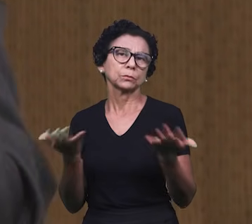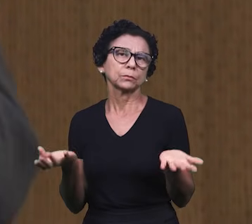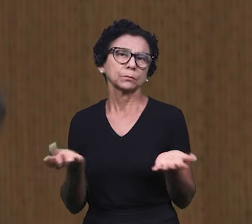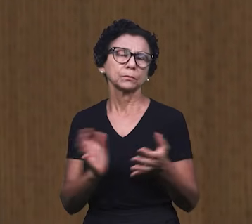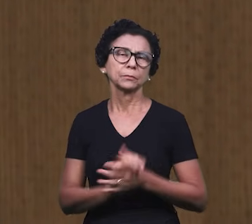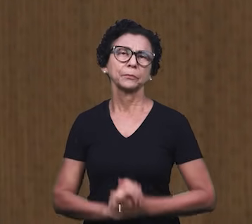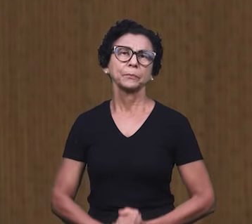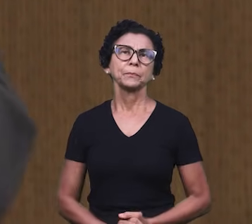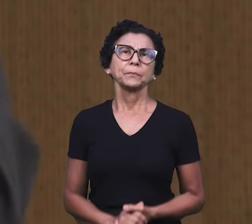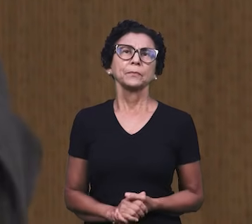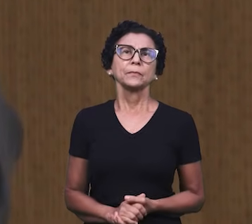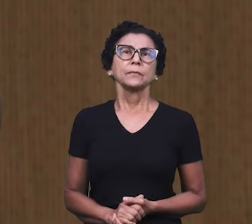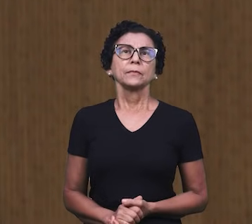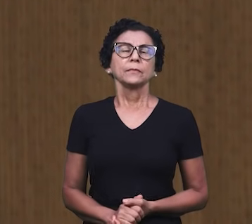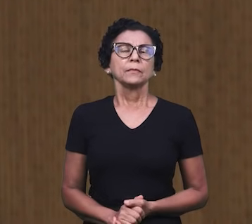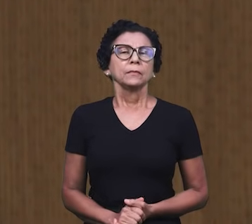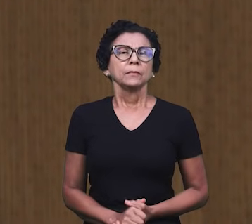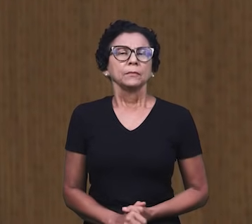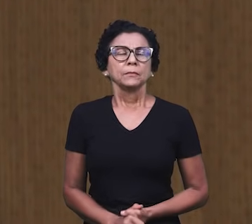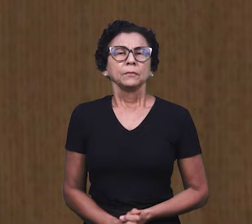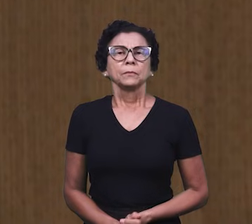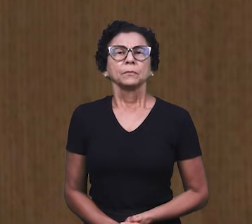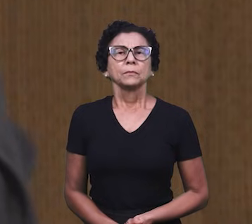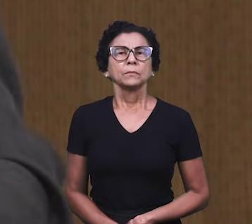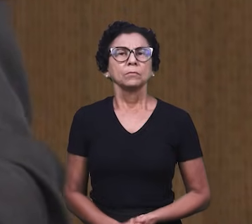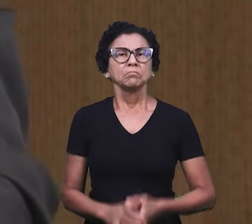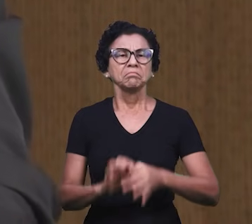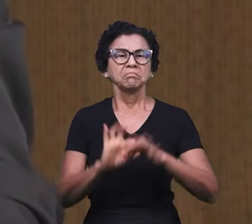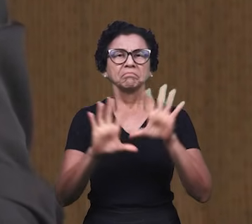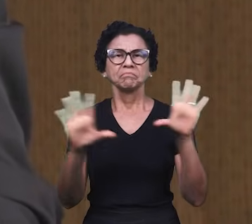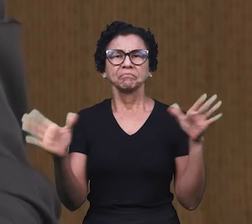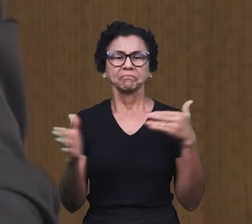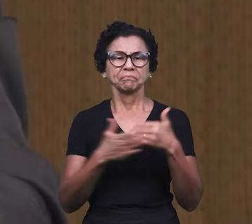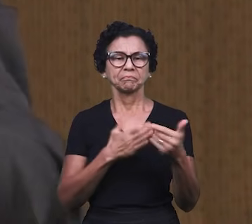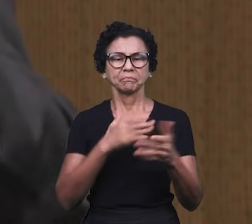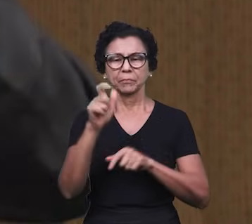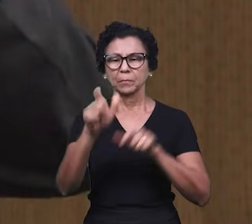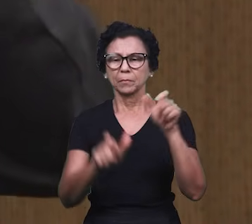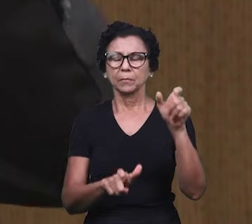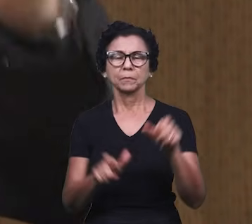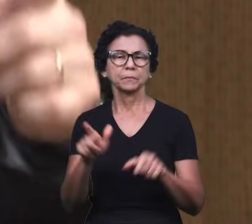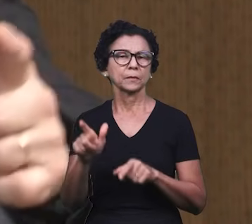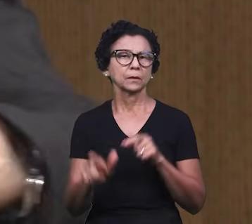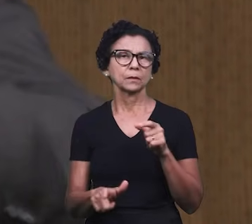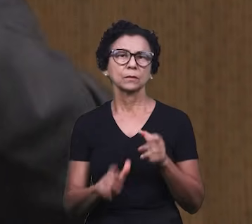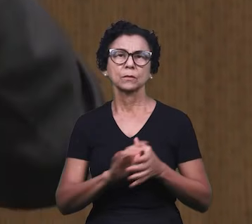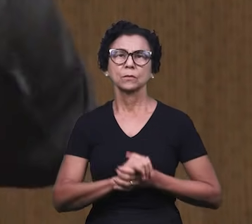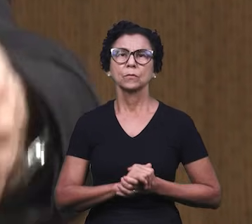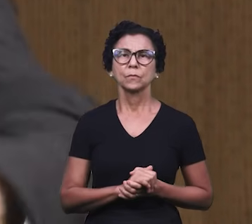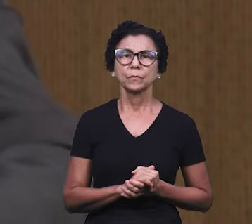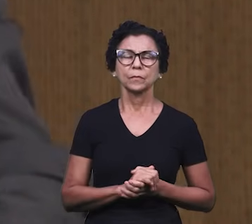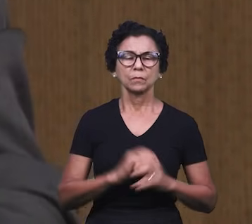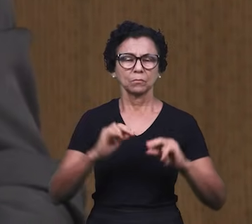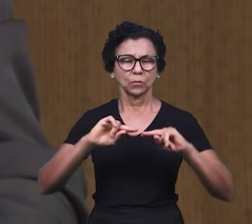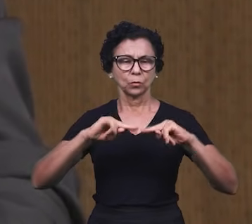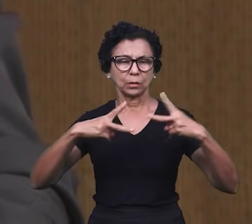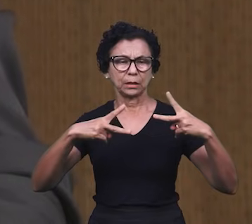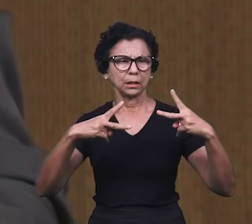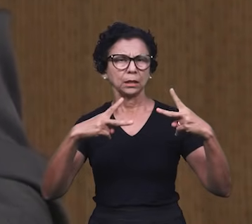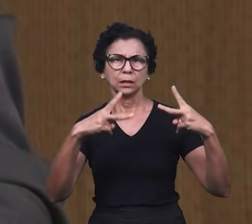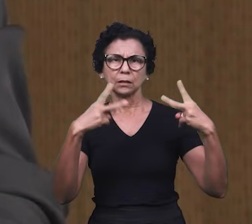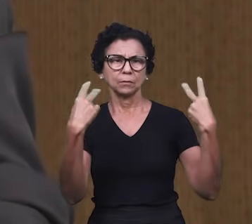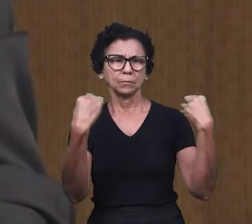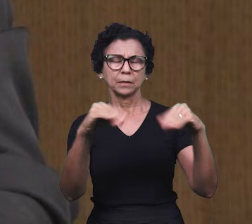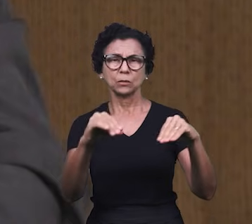então, nós estávamos ali disponíveis para qualquer pessoa que ouviu falar, que alguém passou o link, alguém falou,